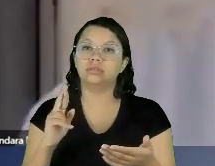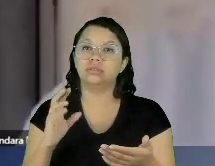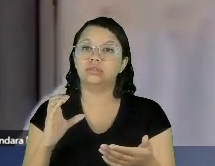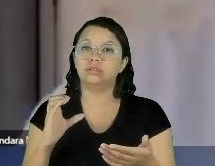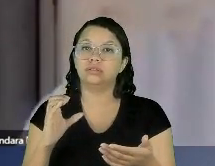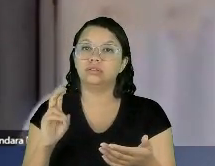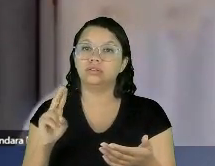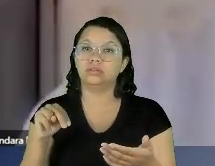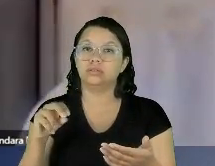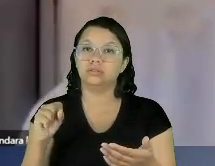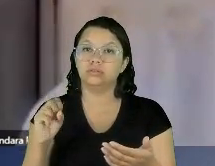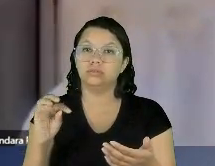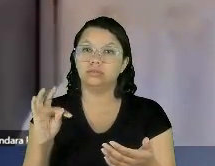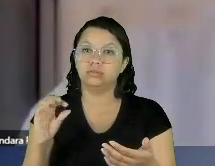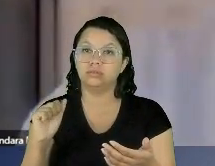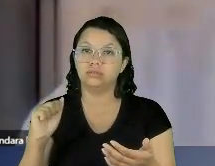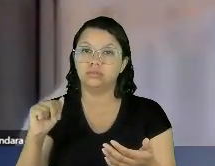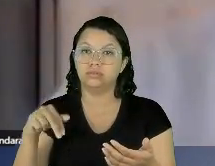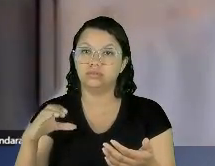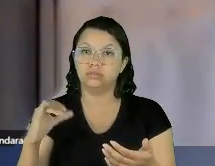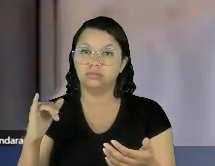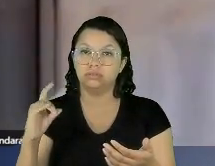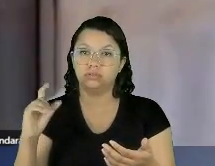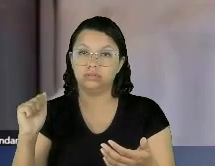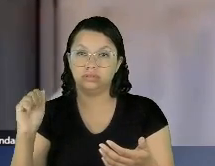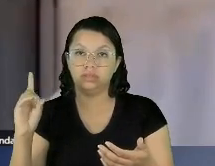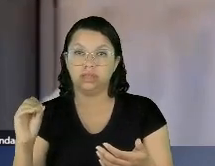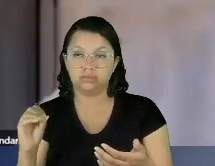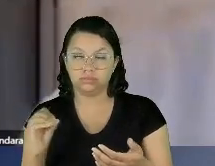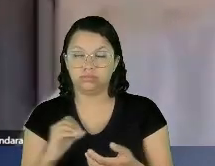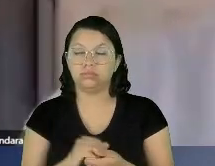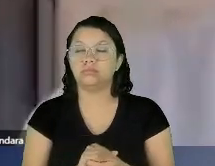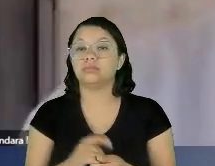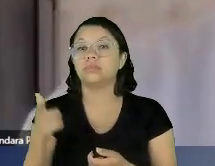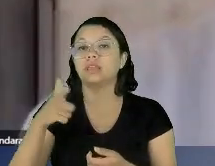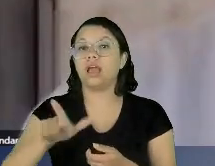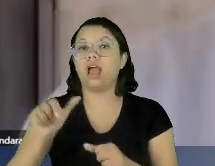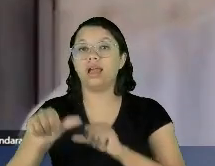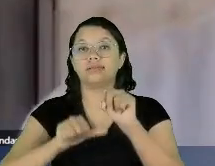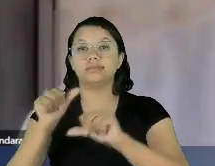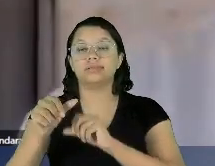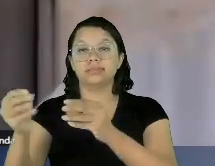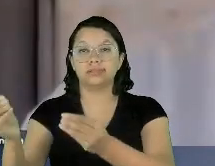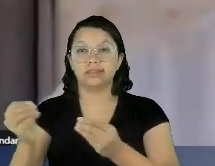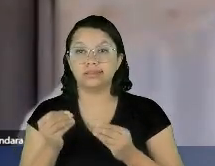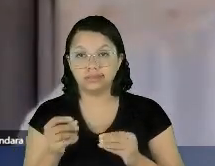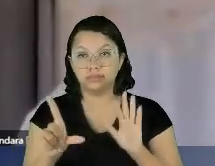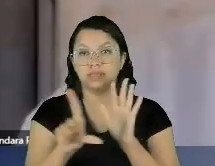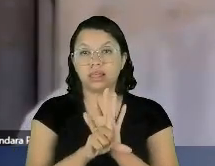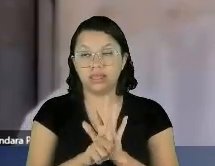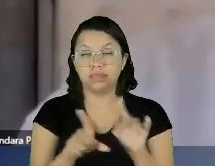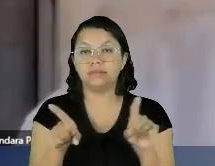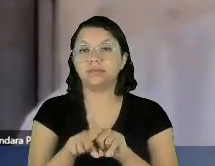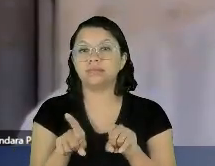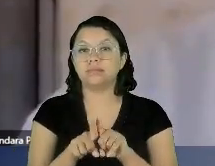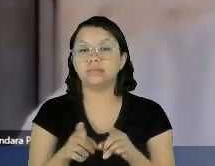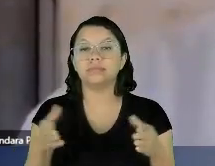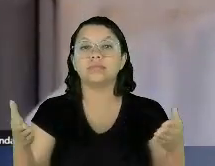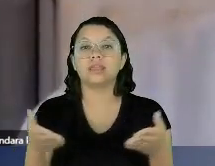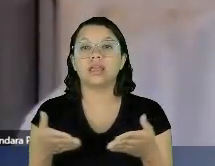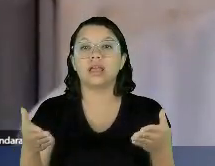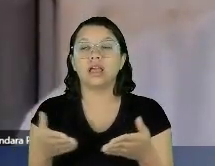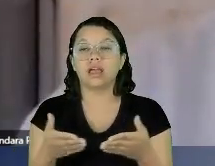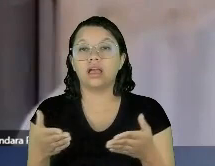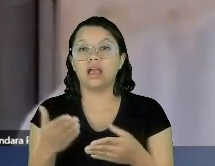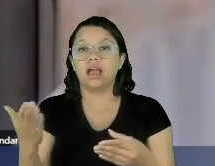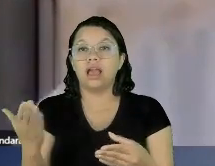lugar da abertura de inquérito policial. Outra mudança trazida pela